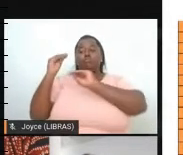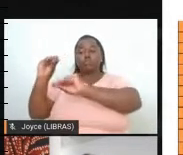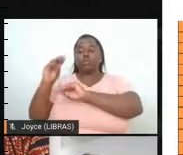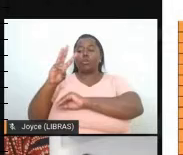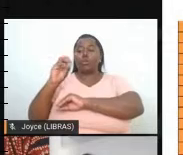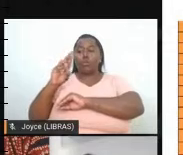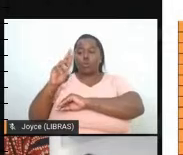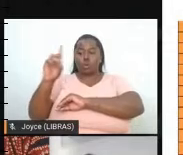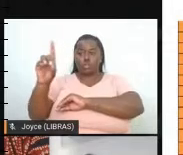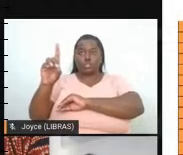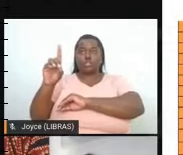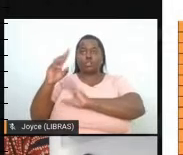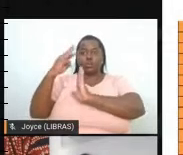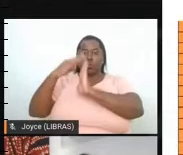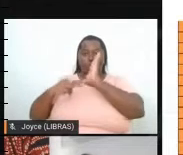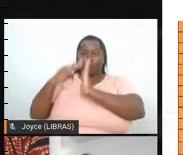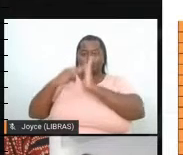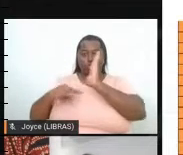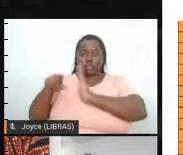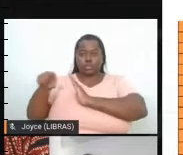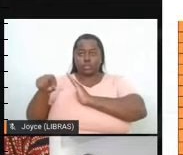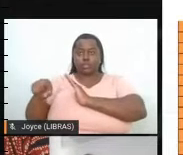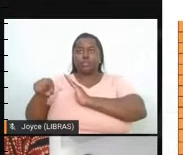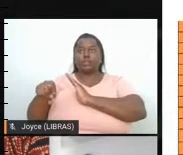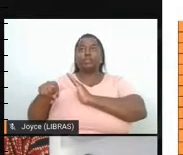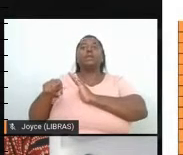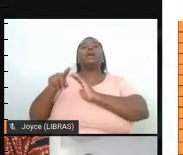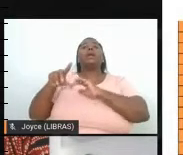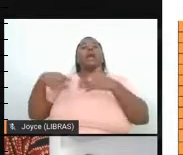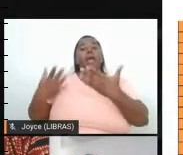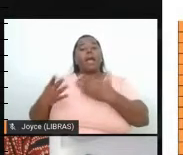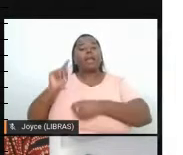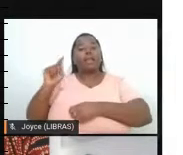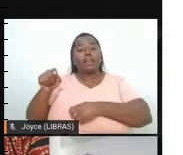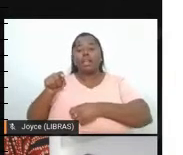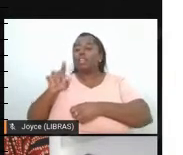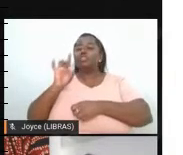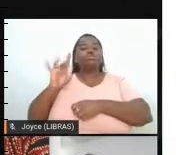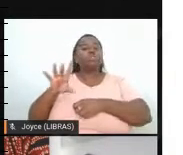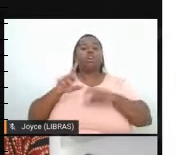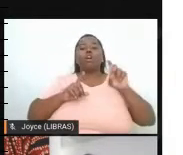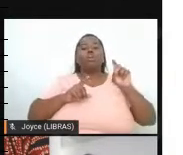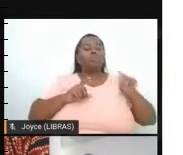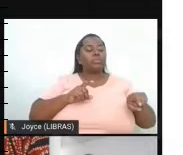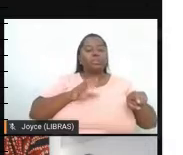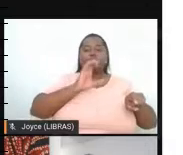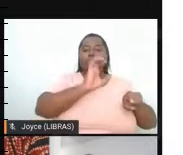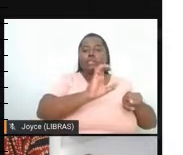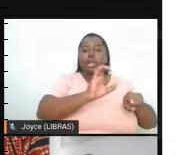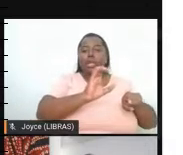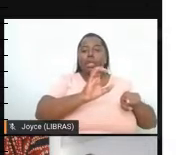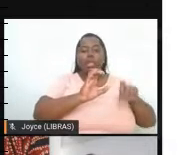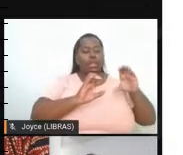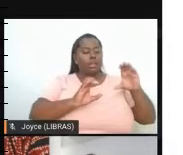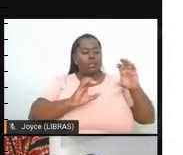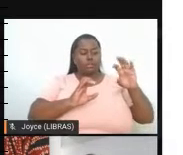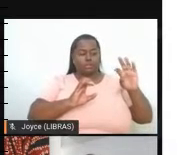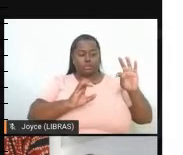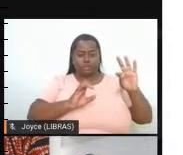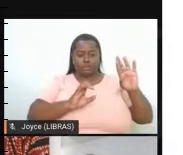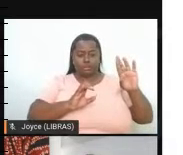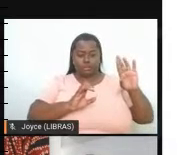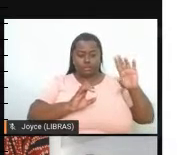como a gente programou essa questão, e aí é só simplesmente dar um Ctrl+C, Ctrl+V lá para o AVA, e ela vai ficar